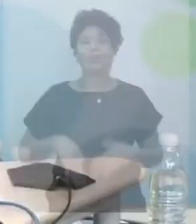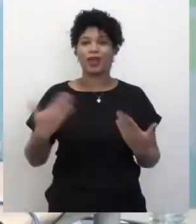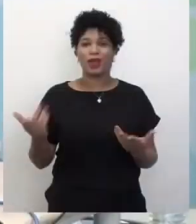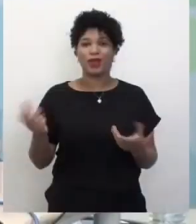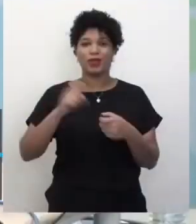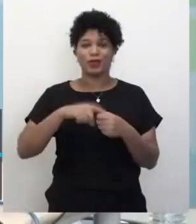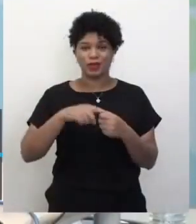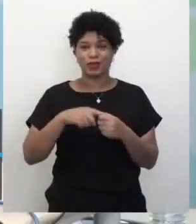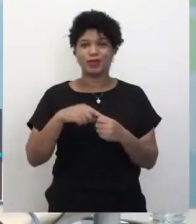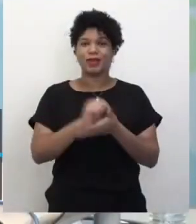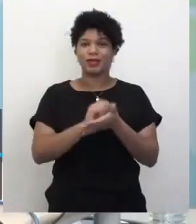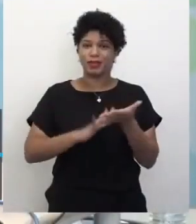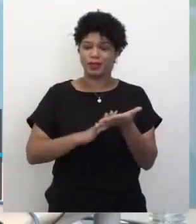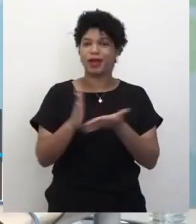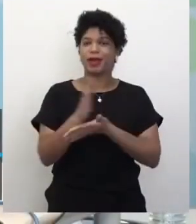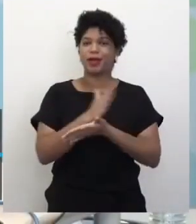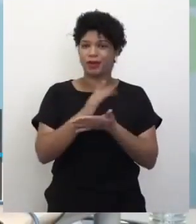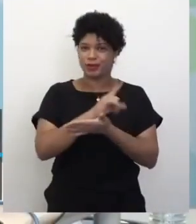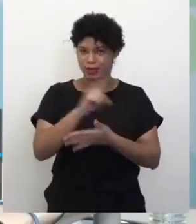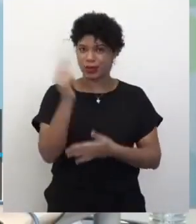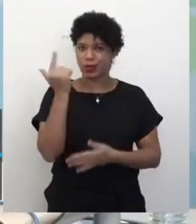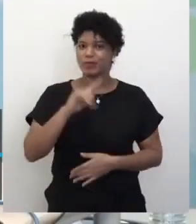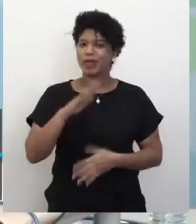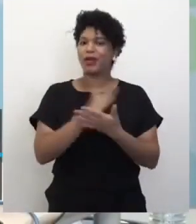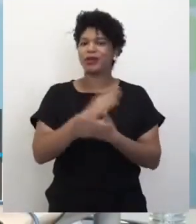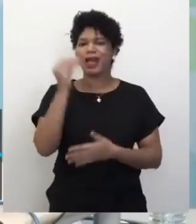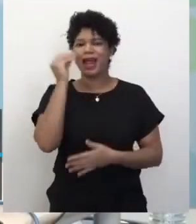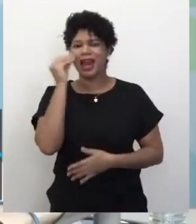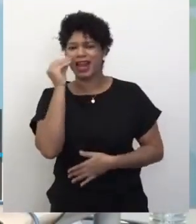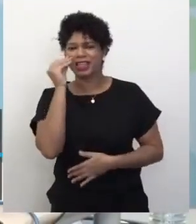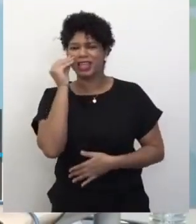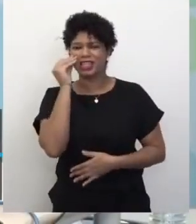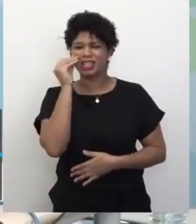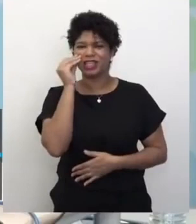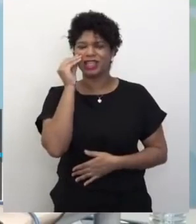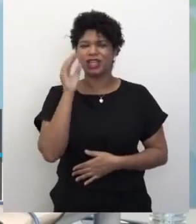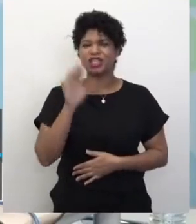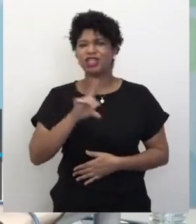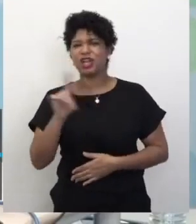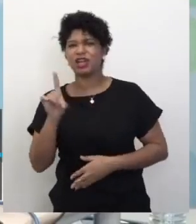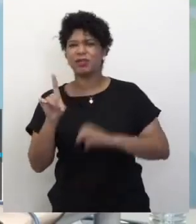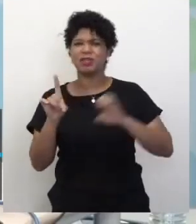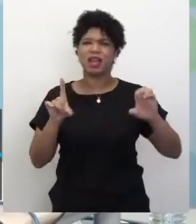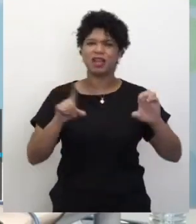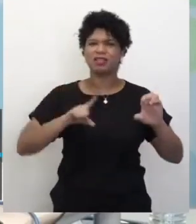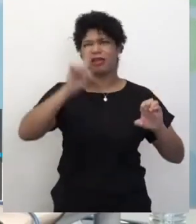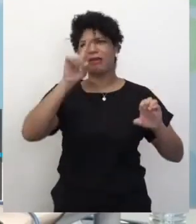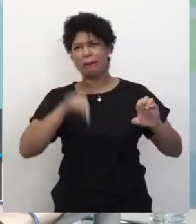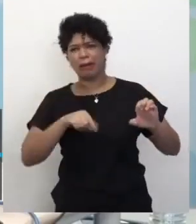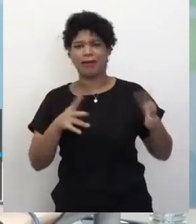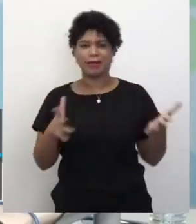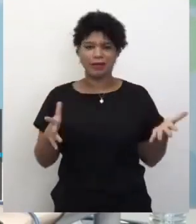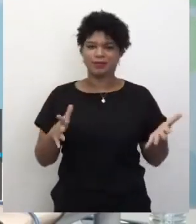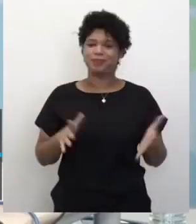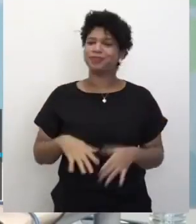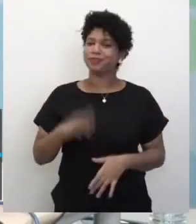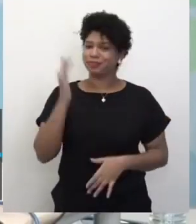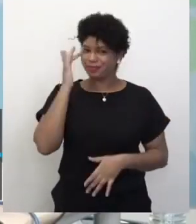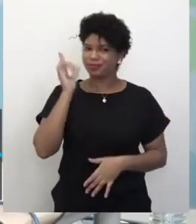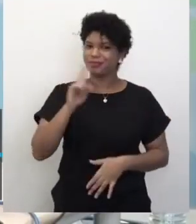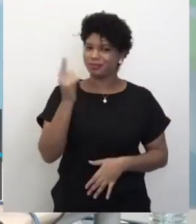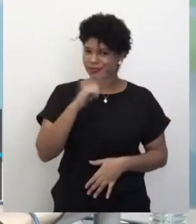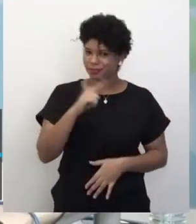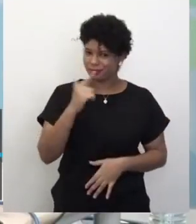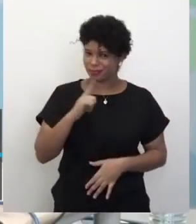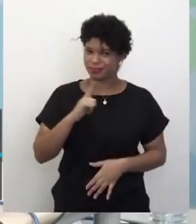Voltamos da atividade, muitas pessoas conseguiram, alguns tentaram até colocar, olha, do direita para a esquerda, de cima para baixo. Bom, colocaram lá, acredito que tenham conseguido